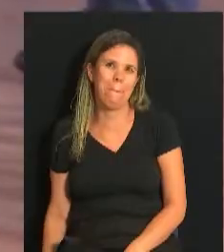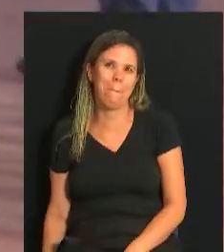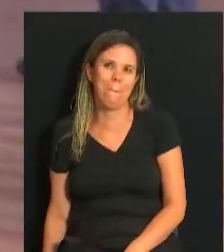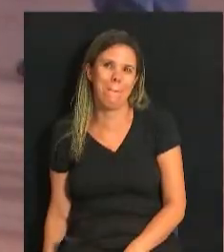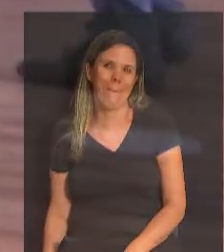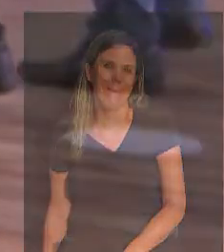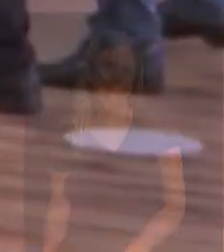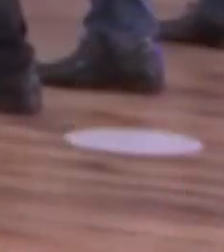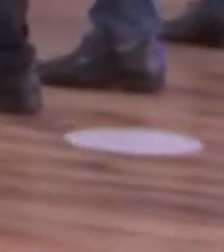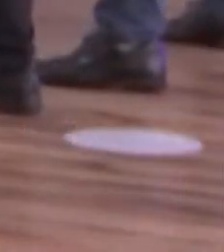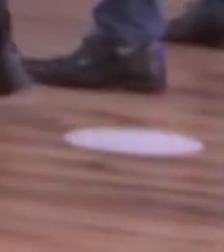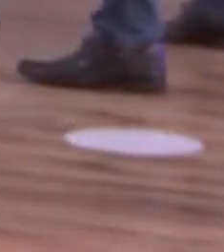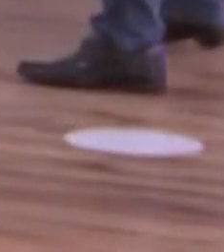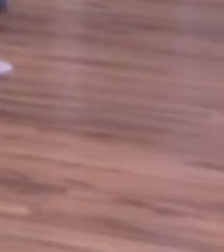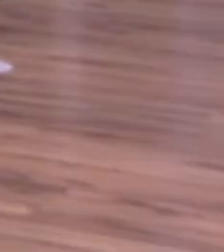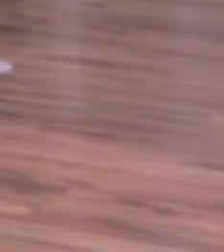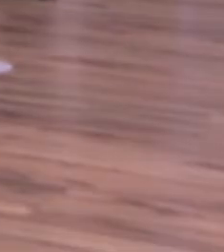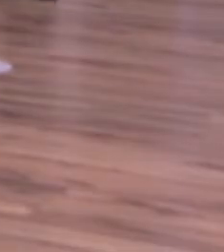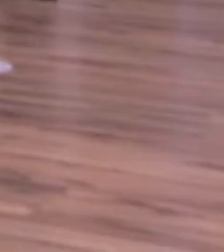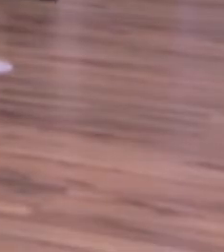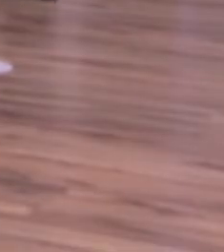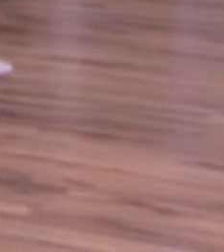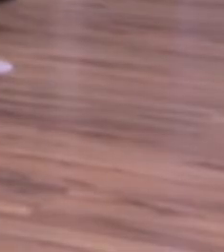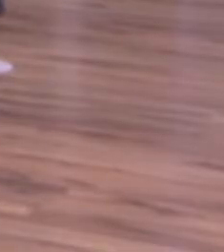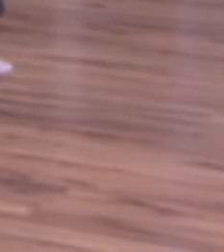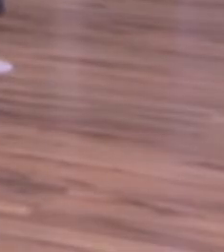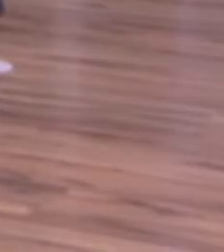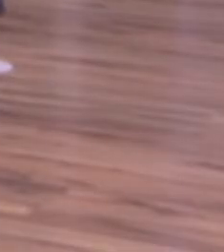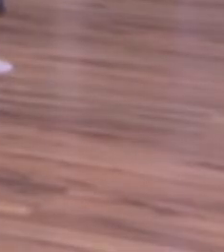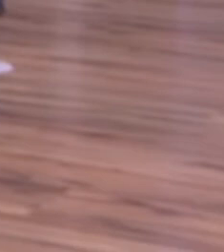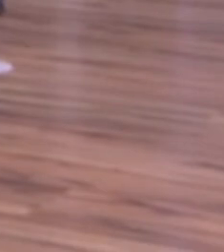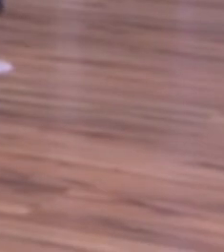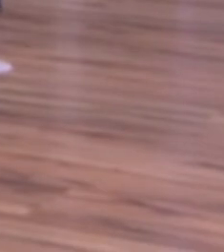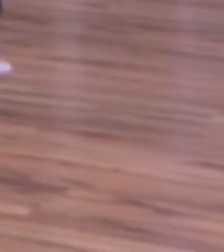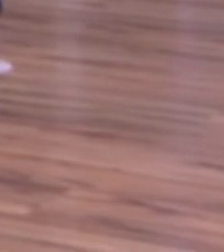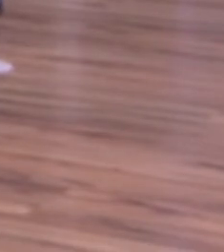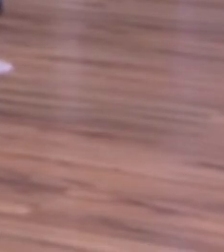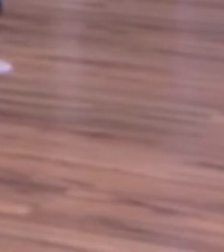E aí E aí